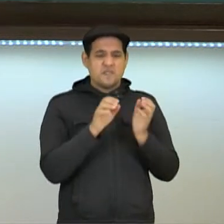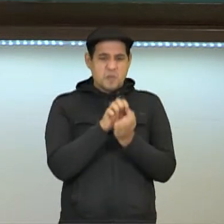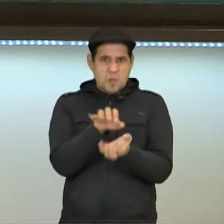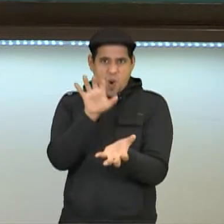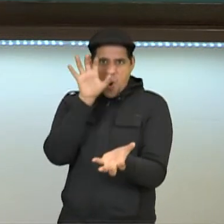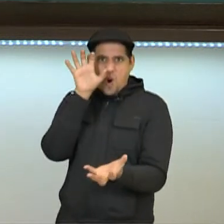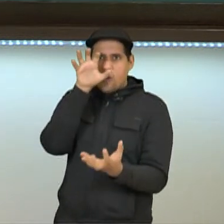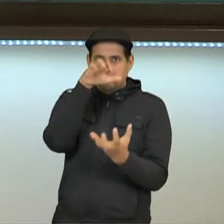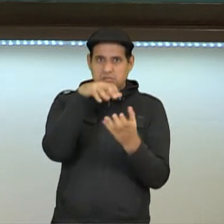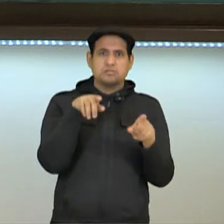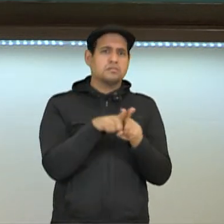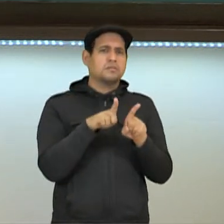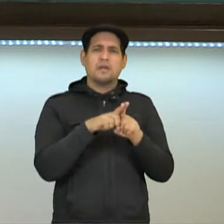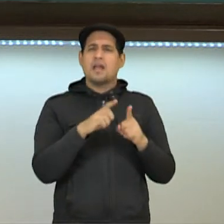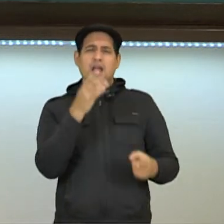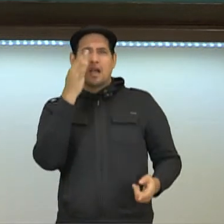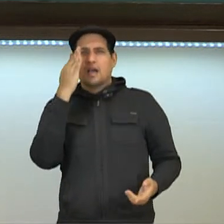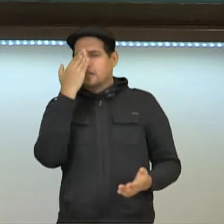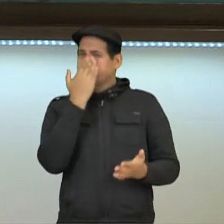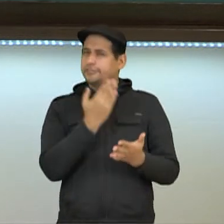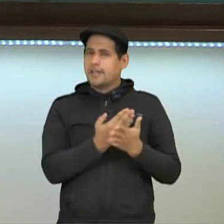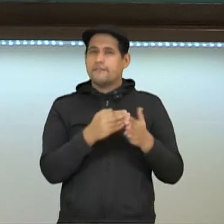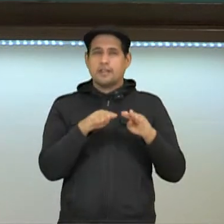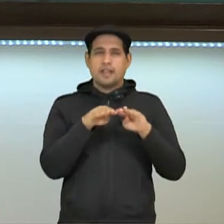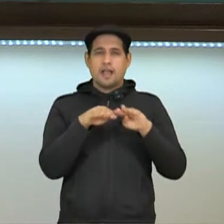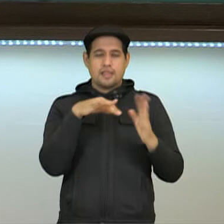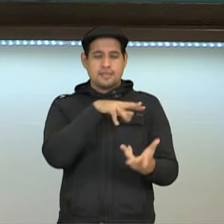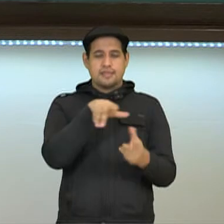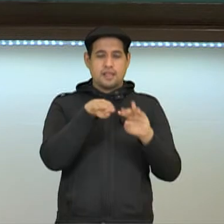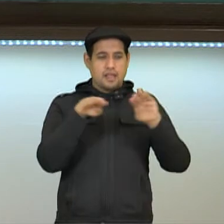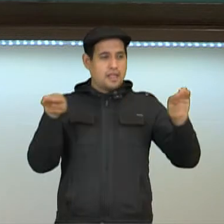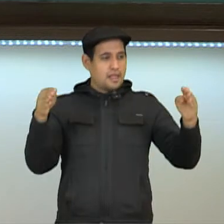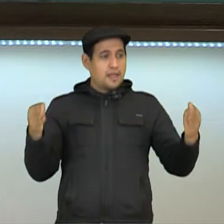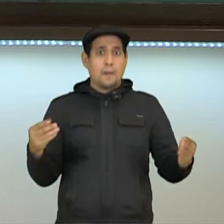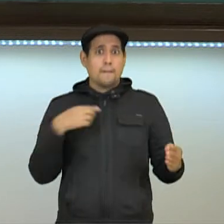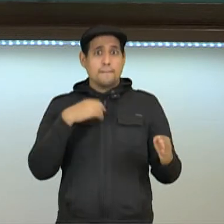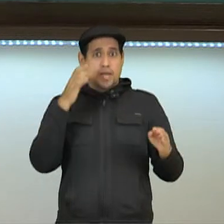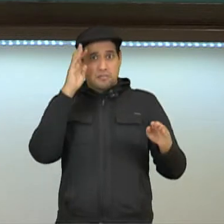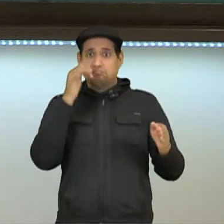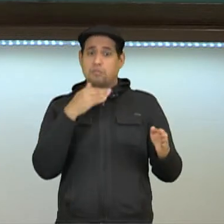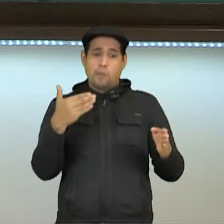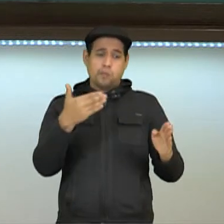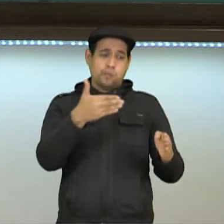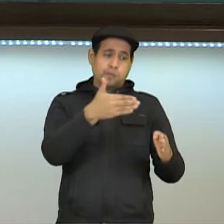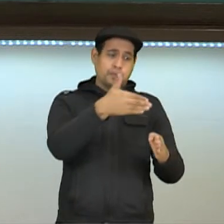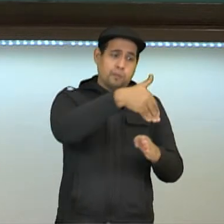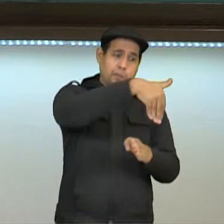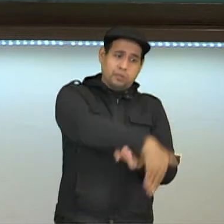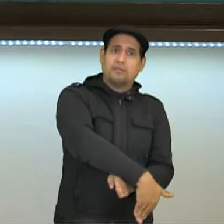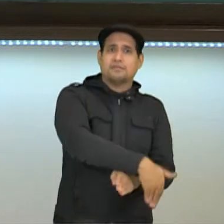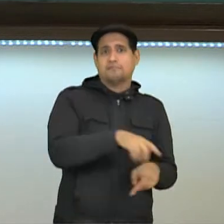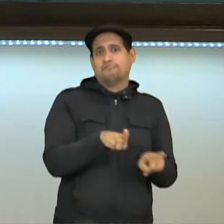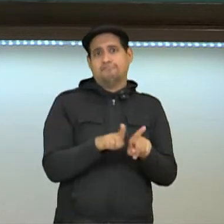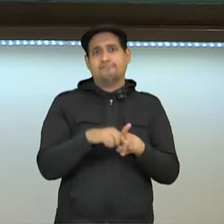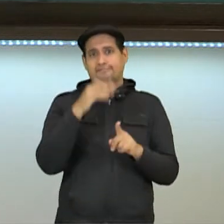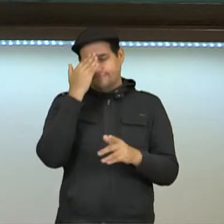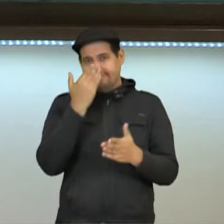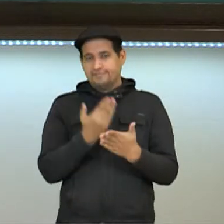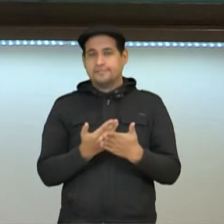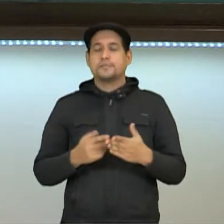monstros marinhos, acreditavam na terra achatada que causava medo porque eles poderiam se perder e cair na beirada da terra,